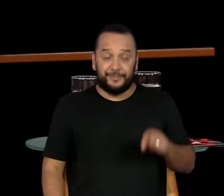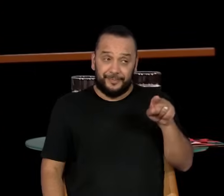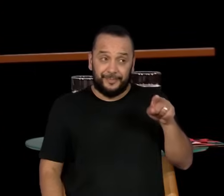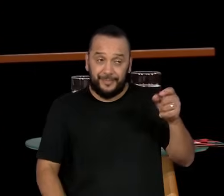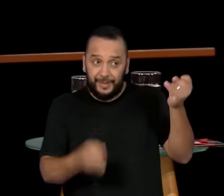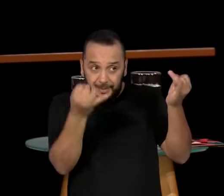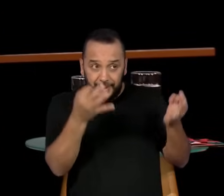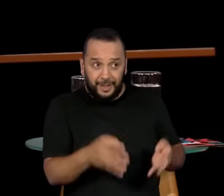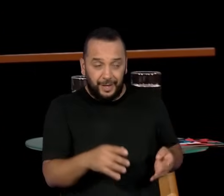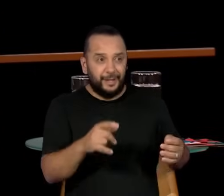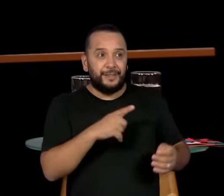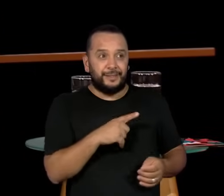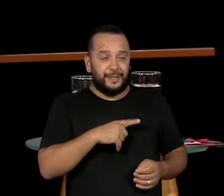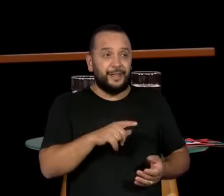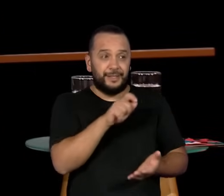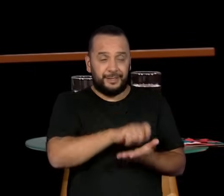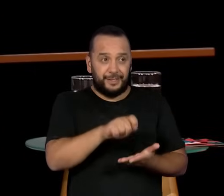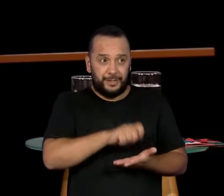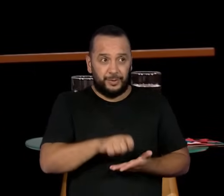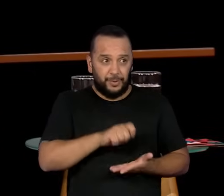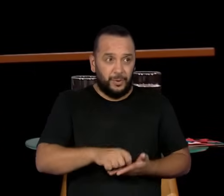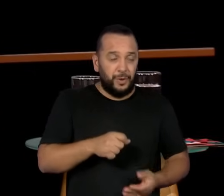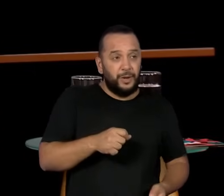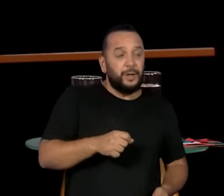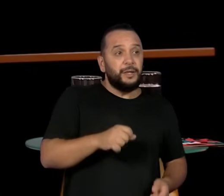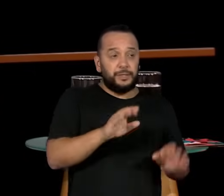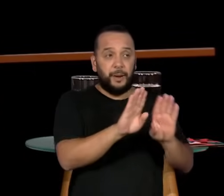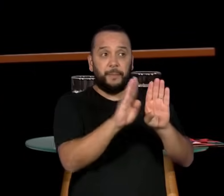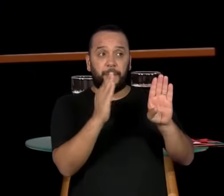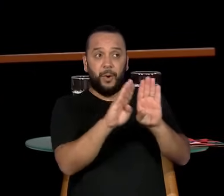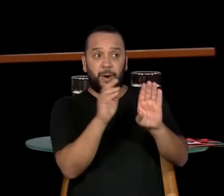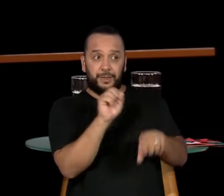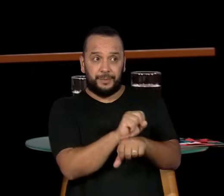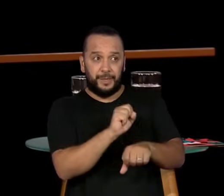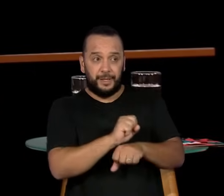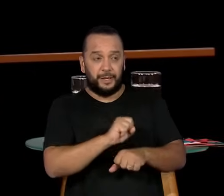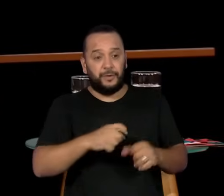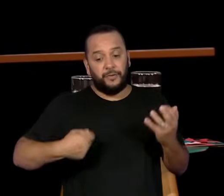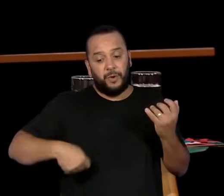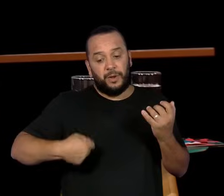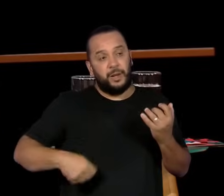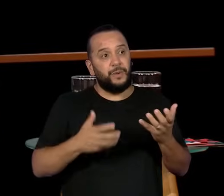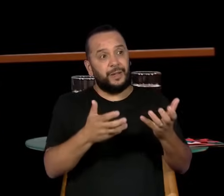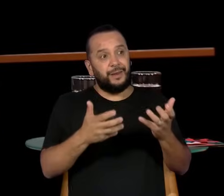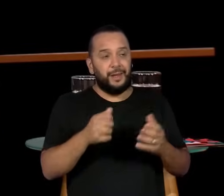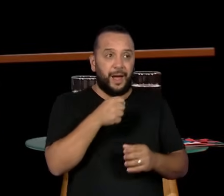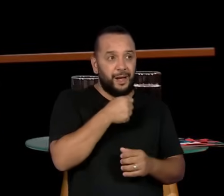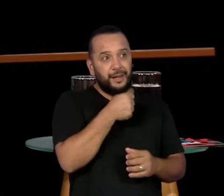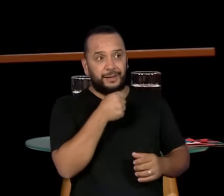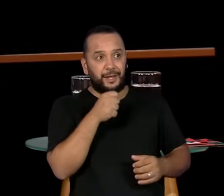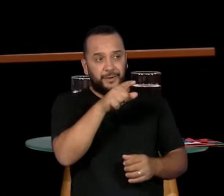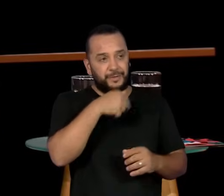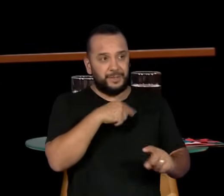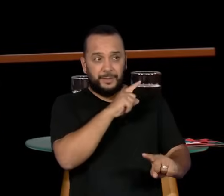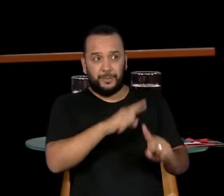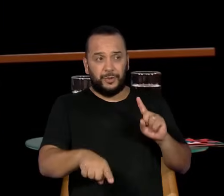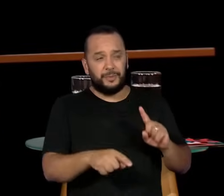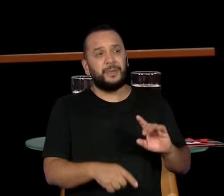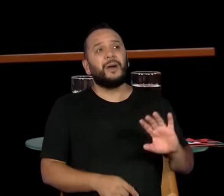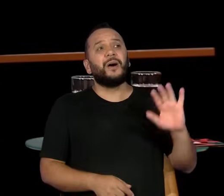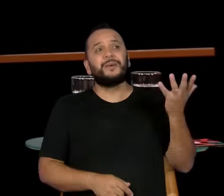teve um compositor, um cantor que ficou na porta esperando, com o violão debaixo do braço, queria cantar, e aí você não